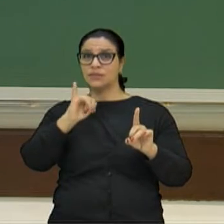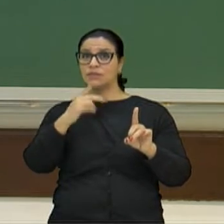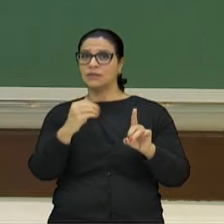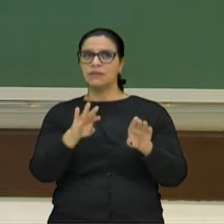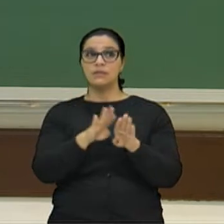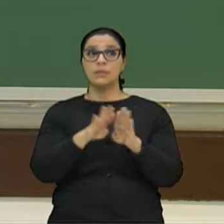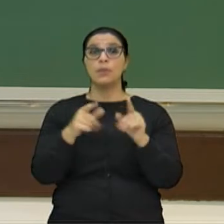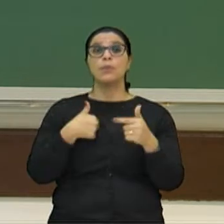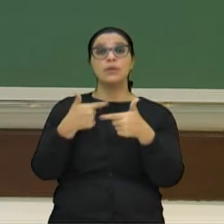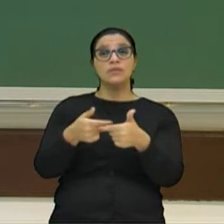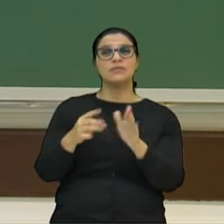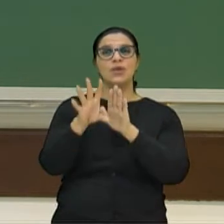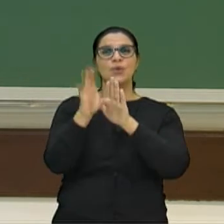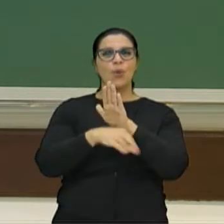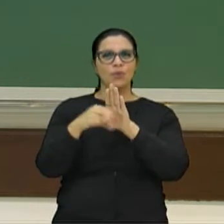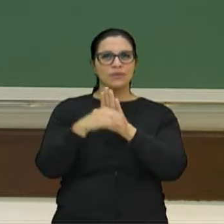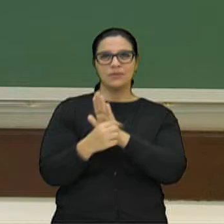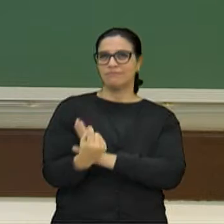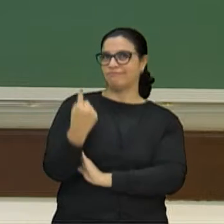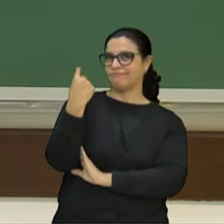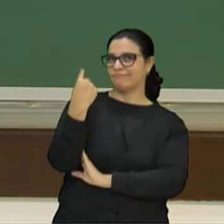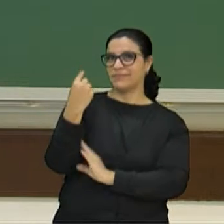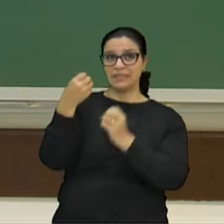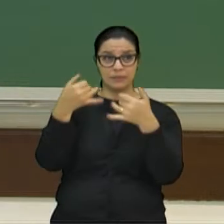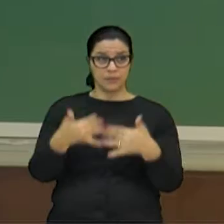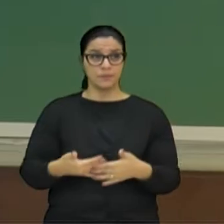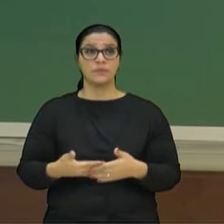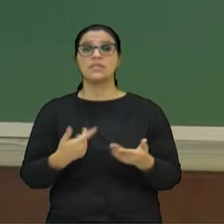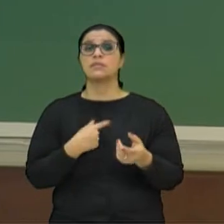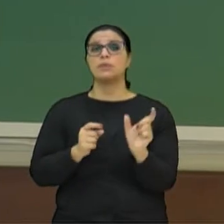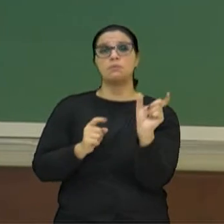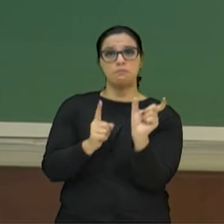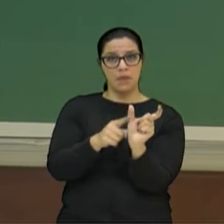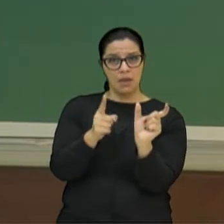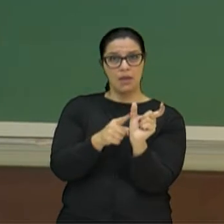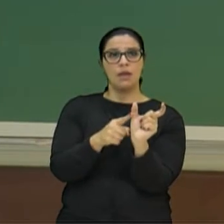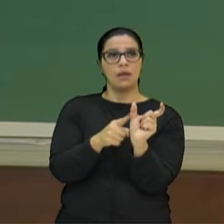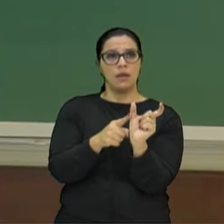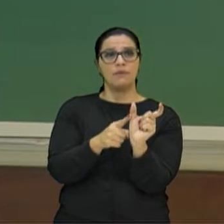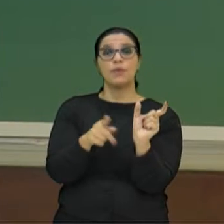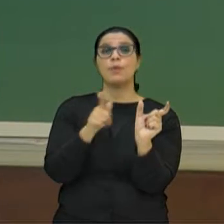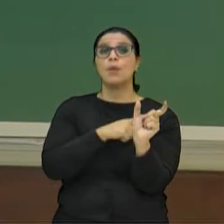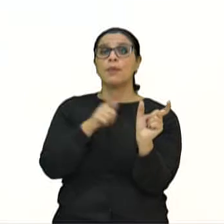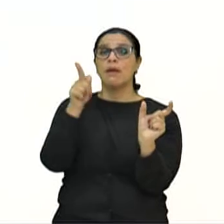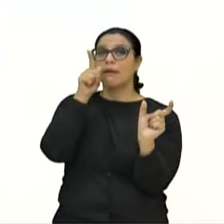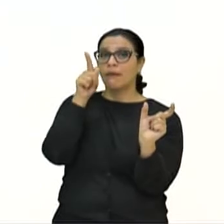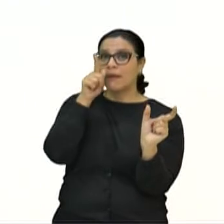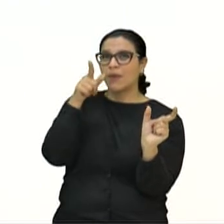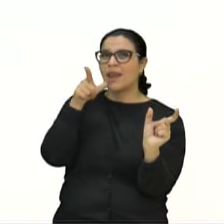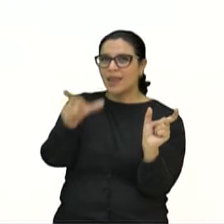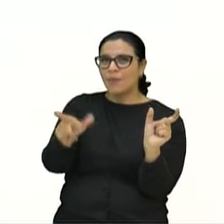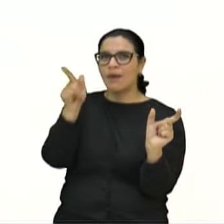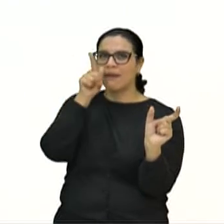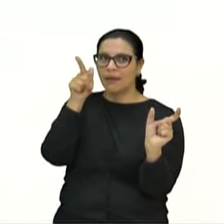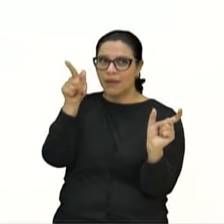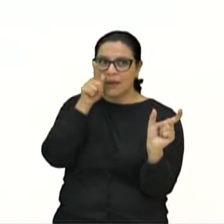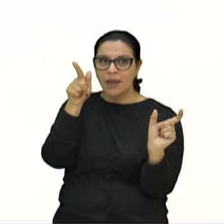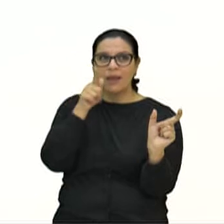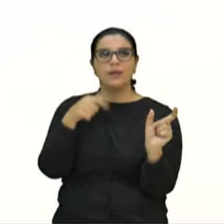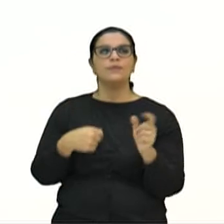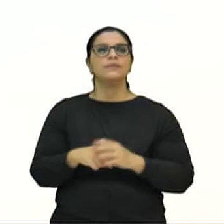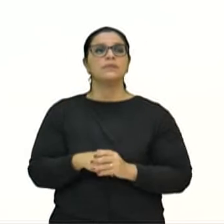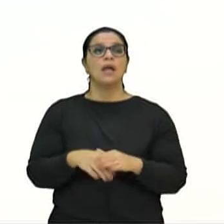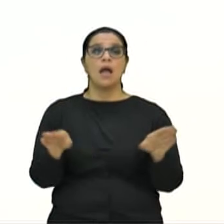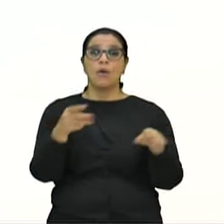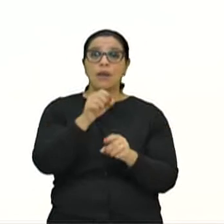aqui nesse primeiro slide aqui de ginástica. O que quer dizer ginástica, então? É uma palavra que tem origem grega, no caso, que é gymnastiki, que